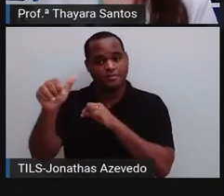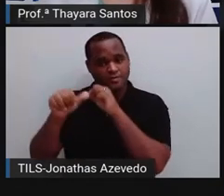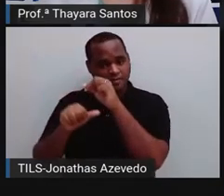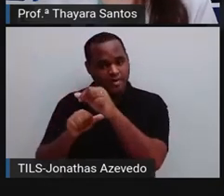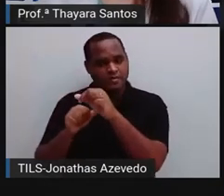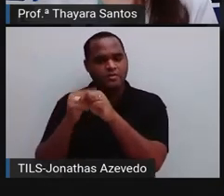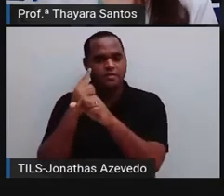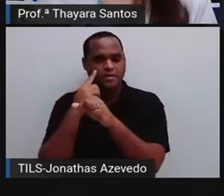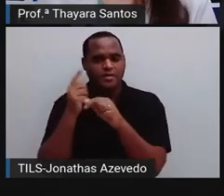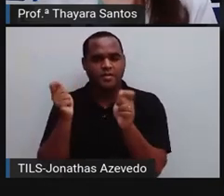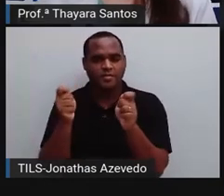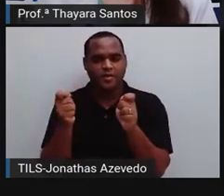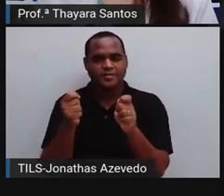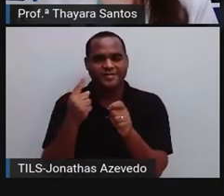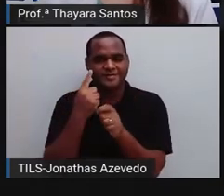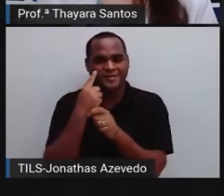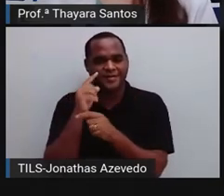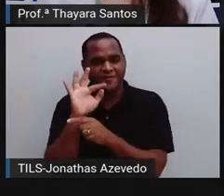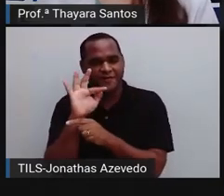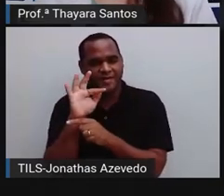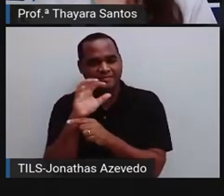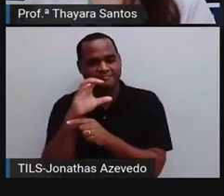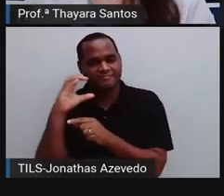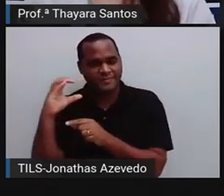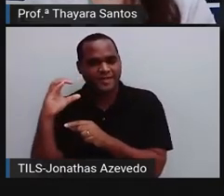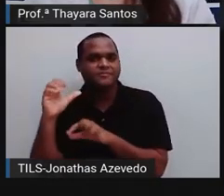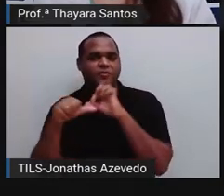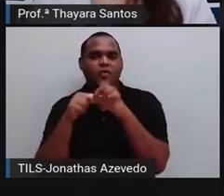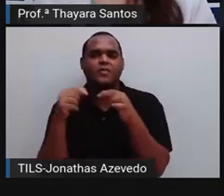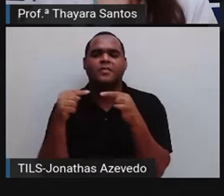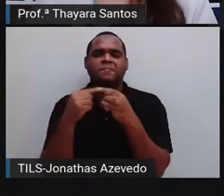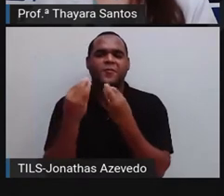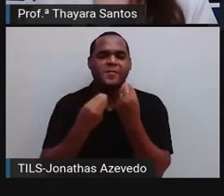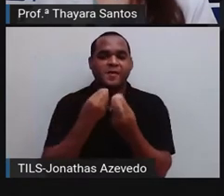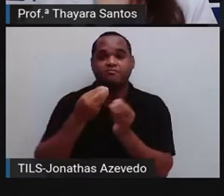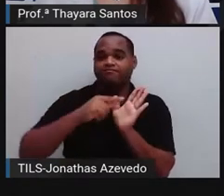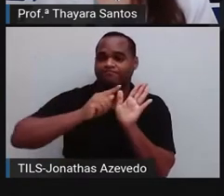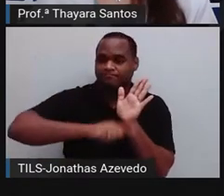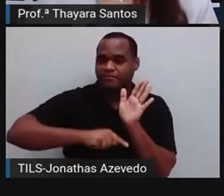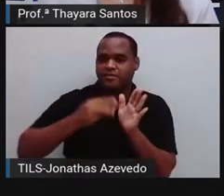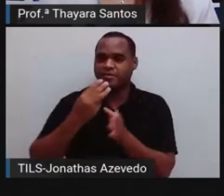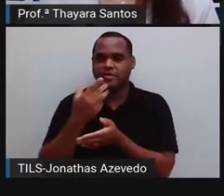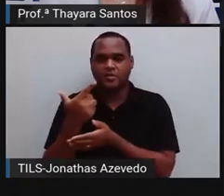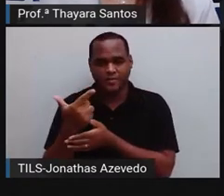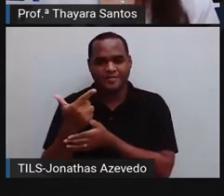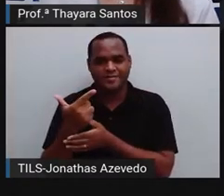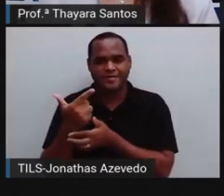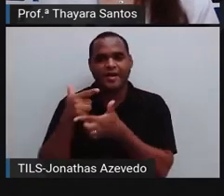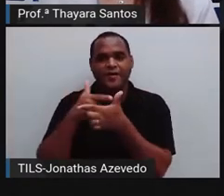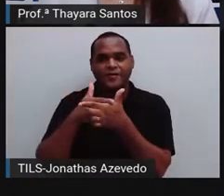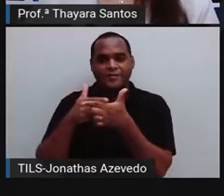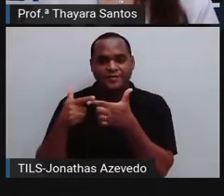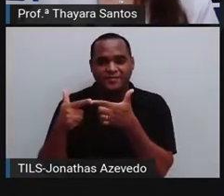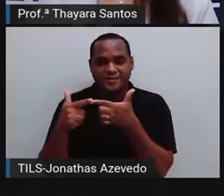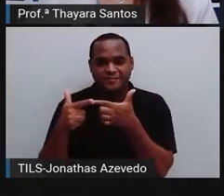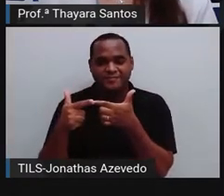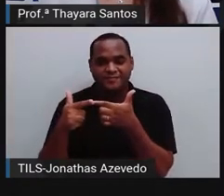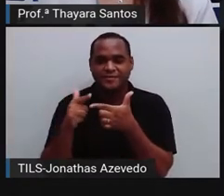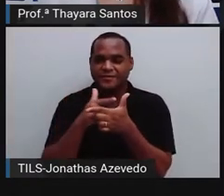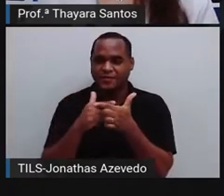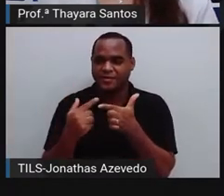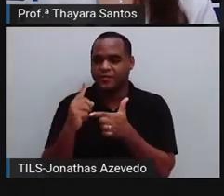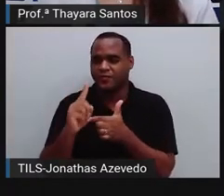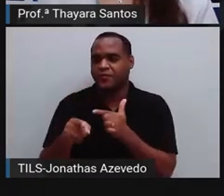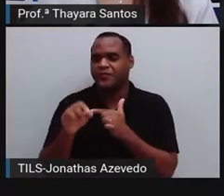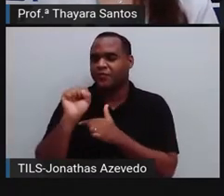o contrário, transformar Fahrenheit em graus Celsius, eu tenho que diminuir 32 daquela temperatura que eu já